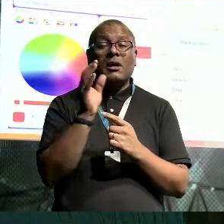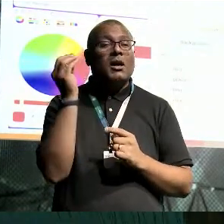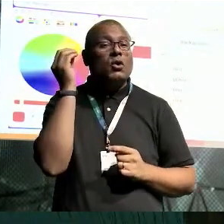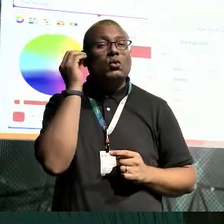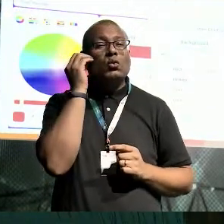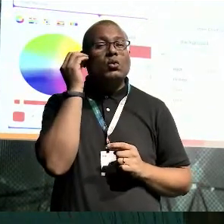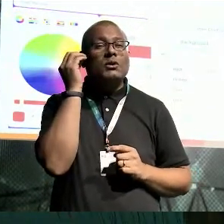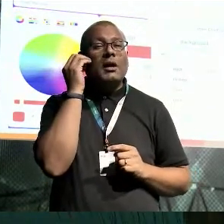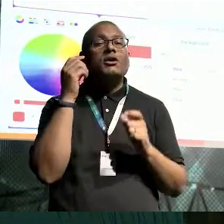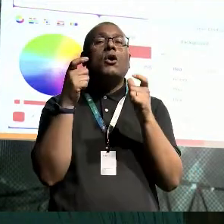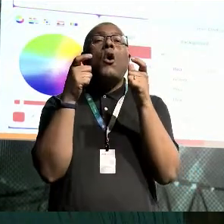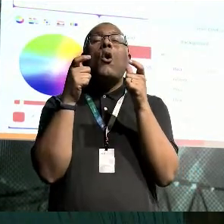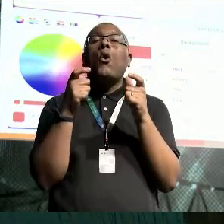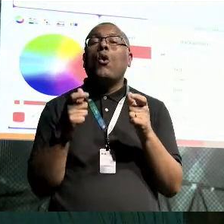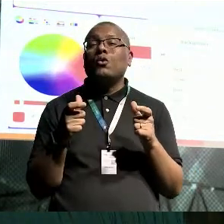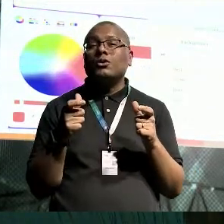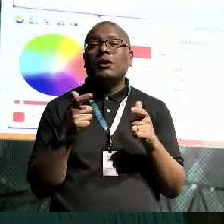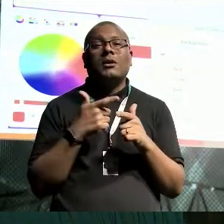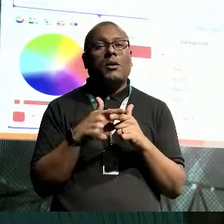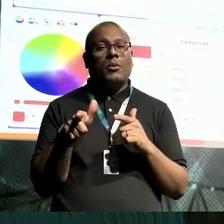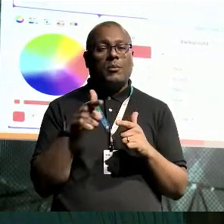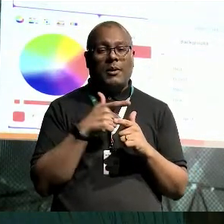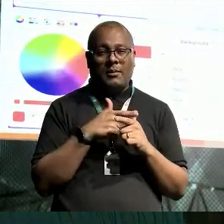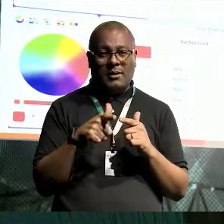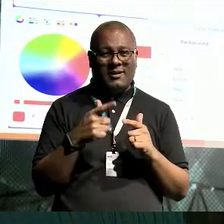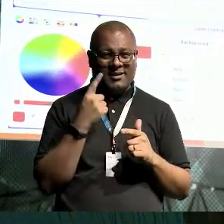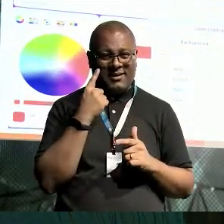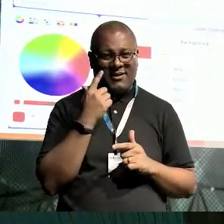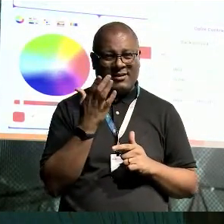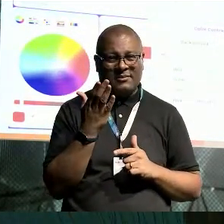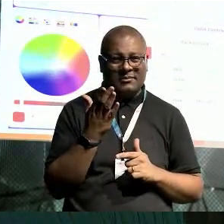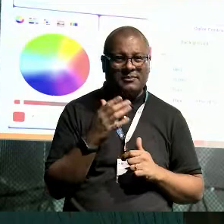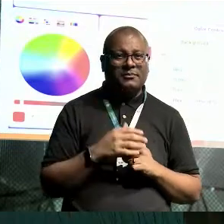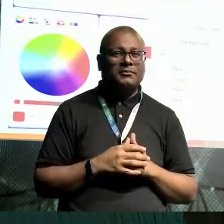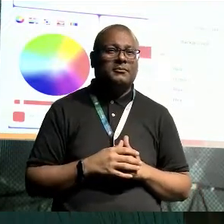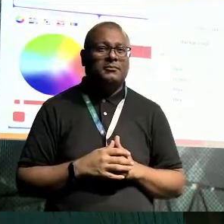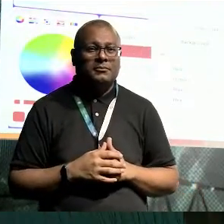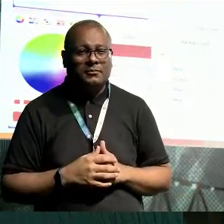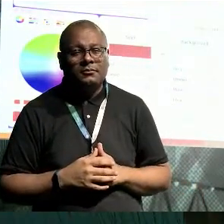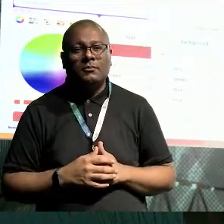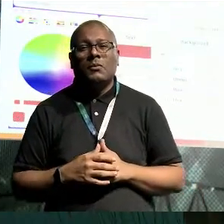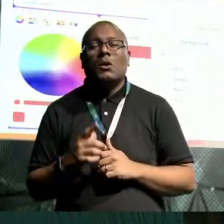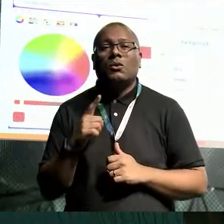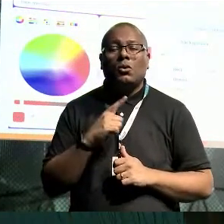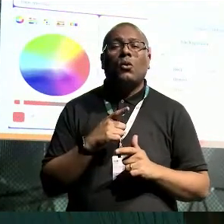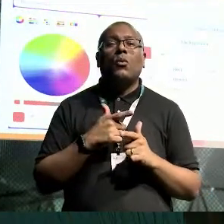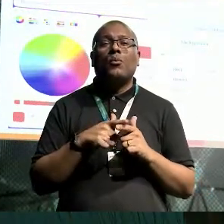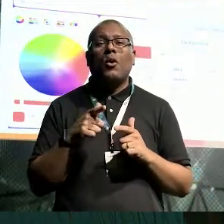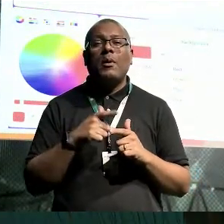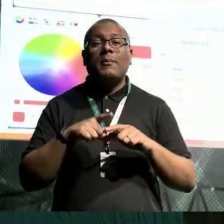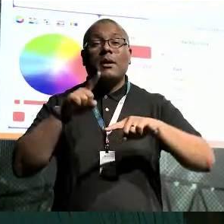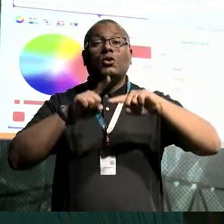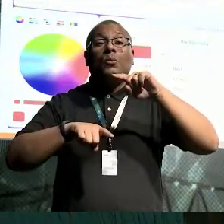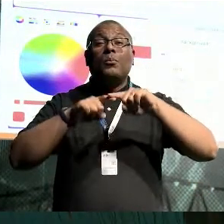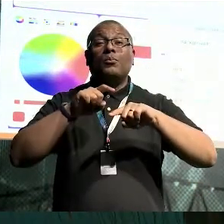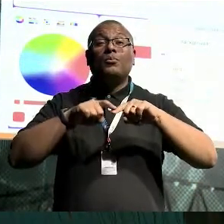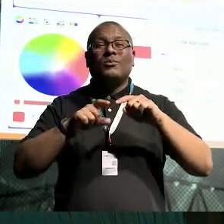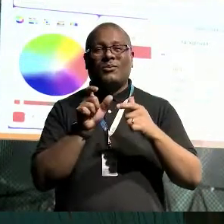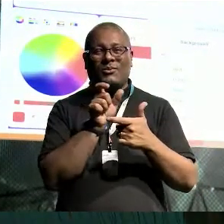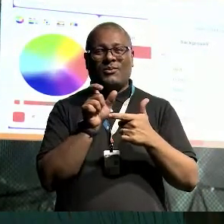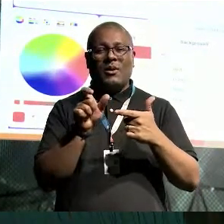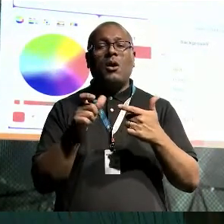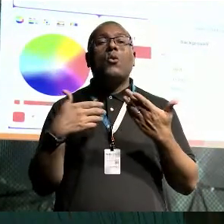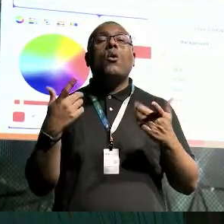simulador onde está o problema. Então, está vendo aqui? Eu estou com o problema nesse elemento aqui.